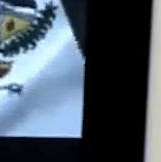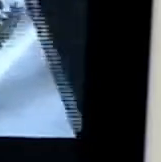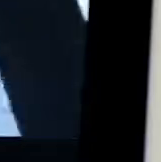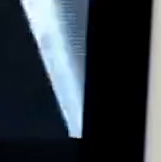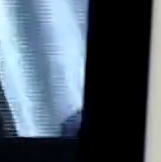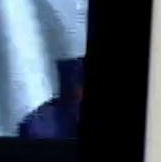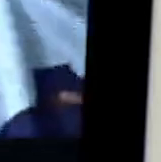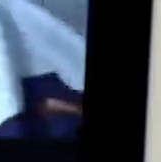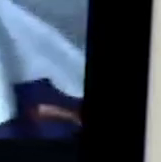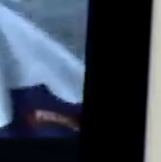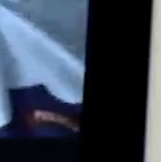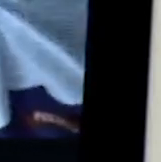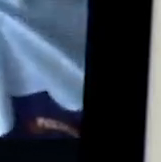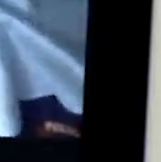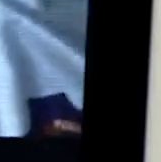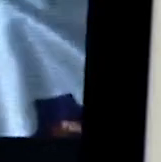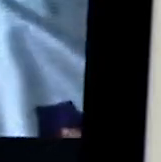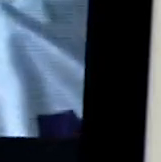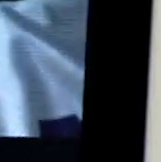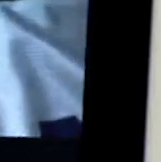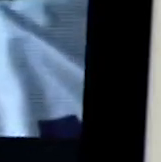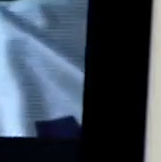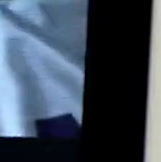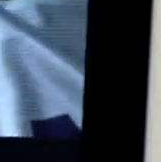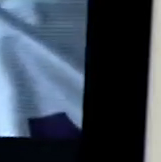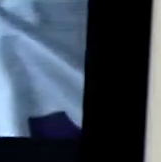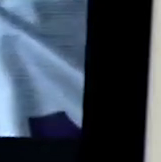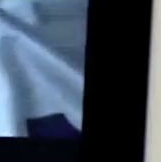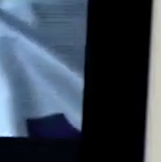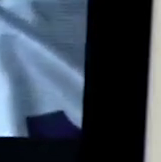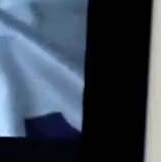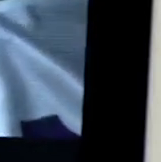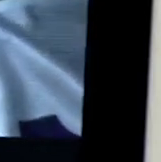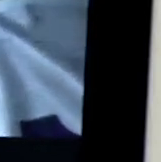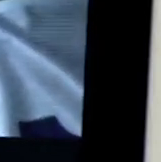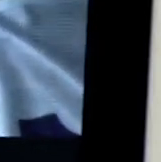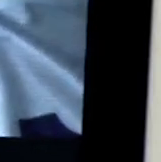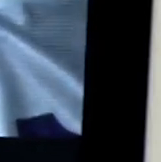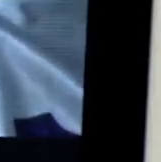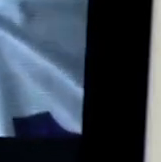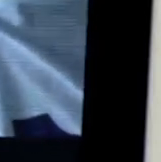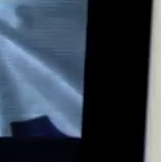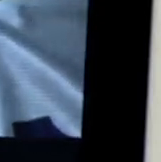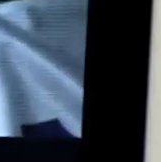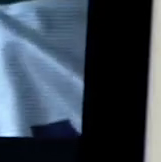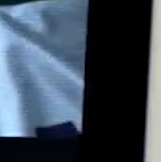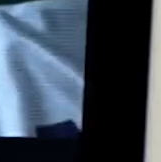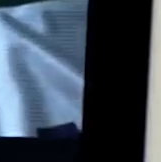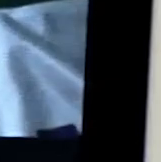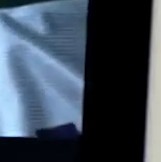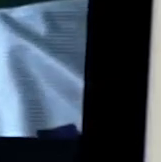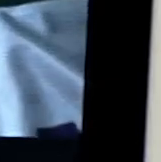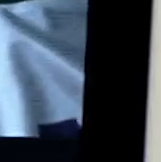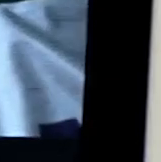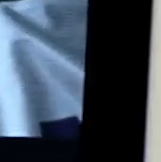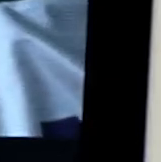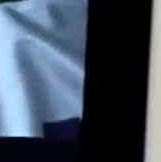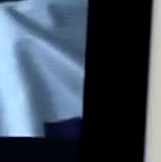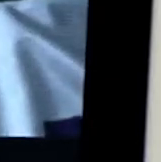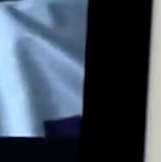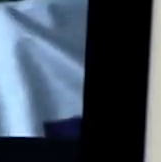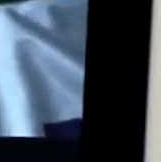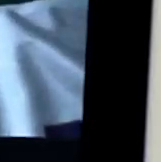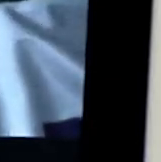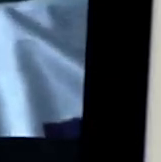vacina contra a Covid-19. O deputado apresentou em plenário vídeos que circulam na internet de